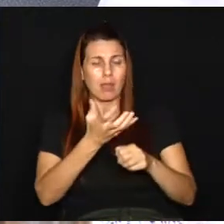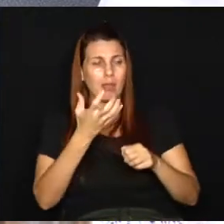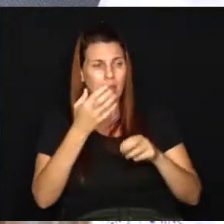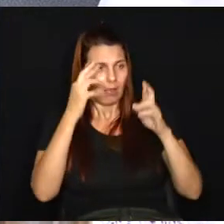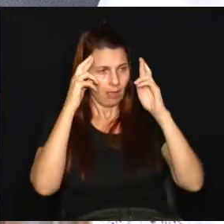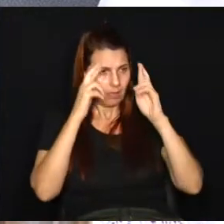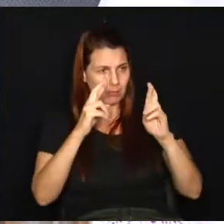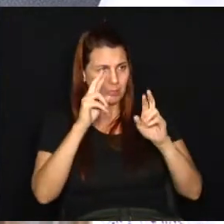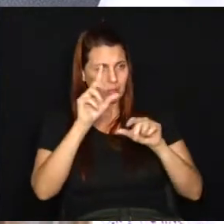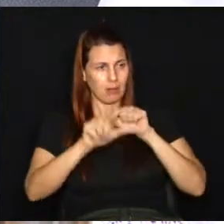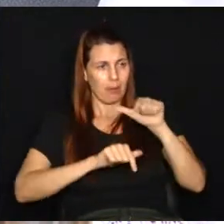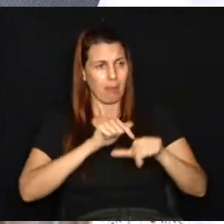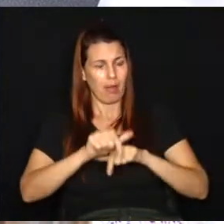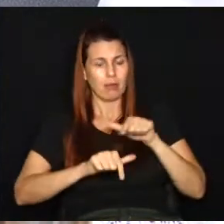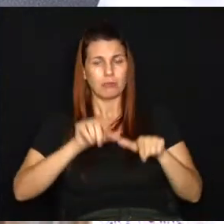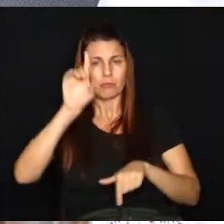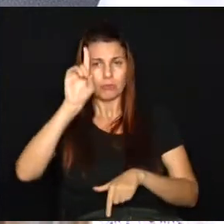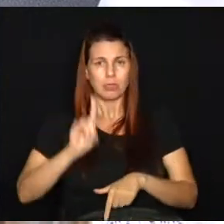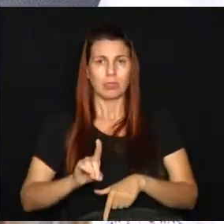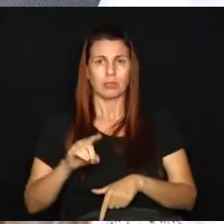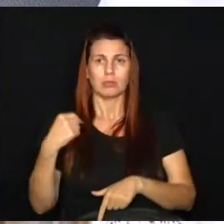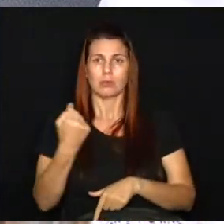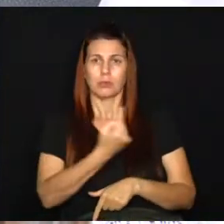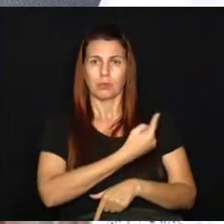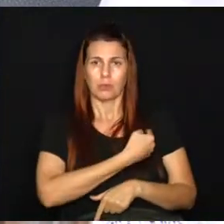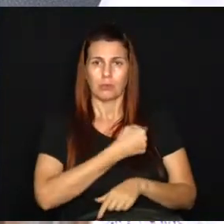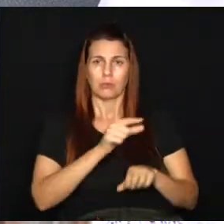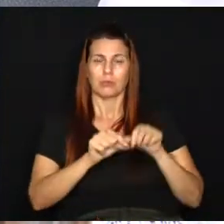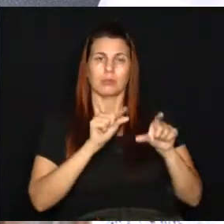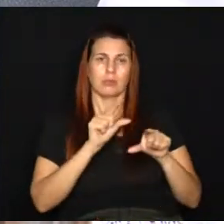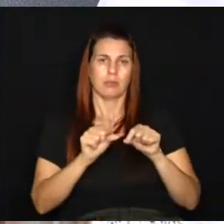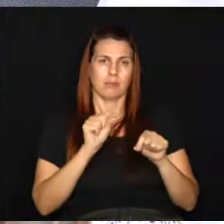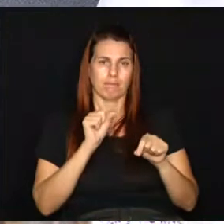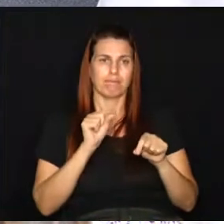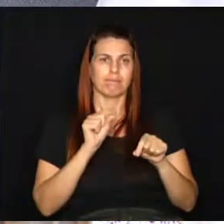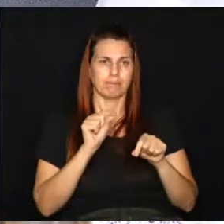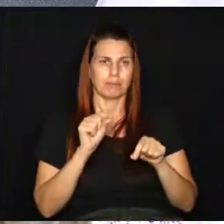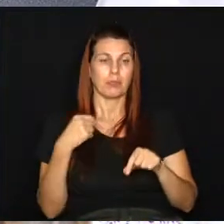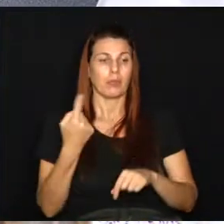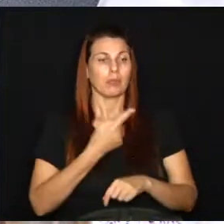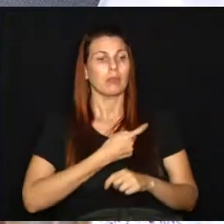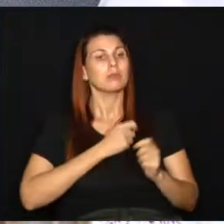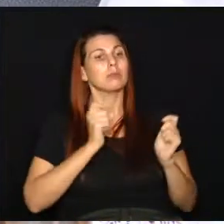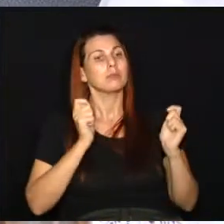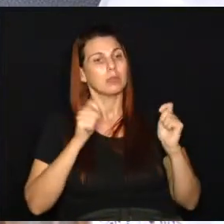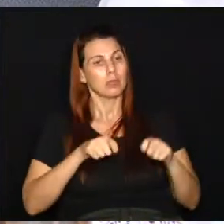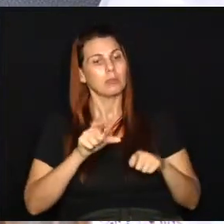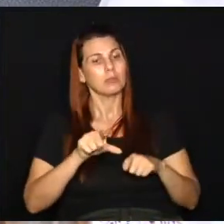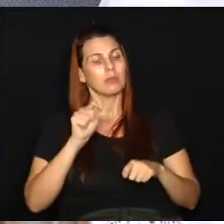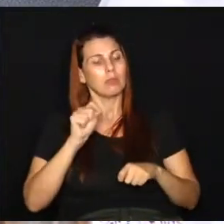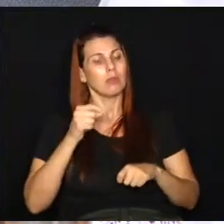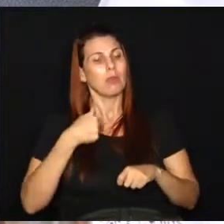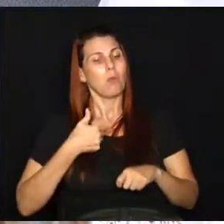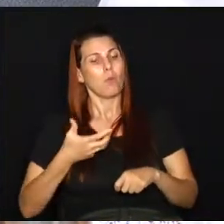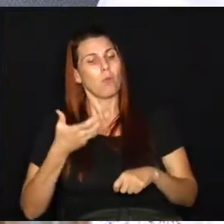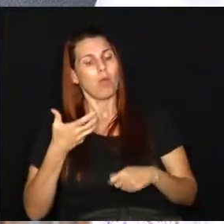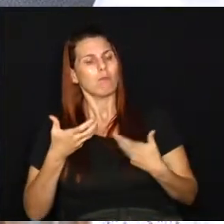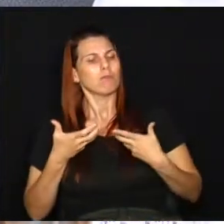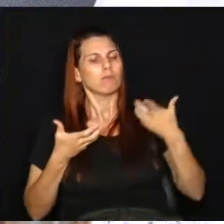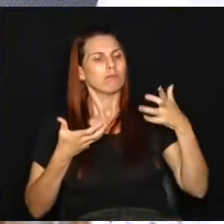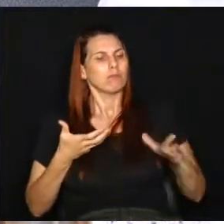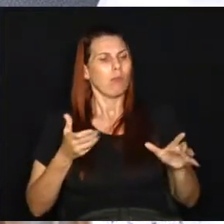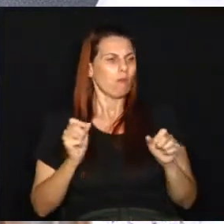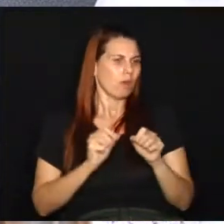como direito, porque esse é um direito nosso, é um direito de escolha. A gente sim pode escolher o que a gente quer ou não fazer. A partir